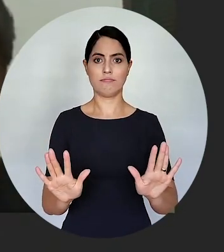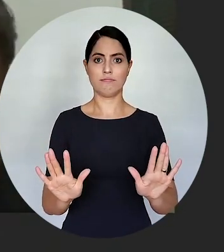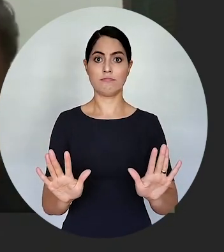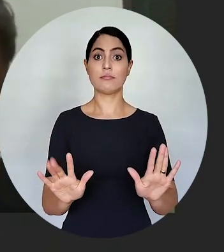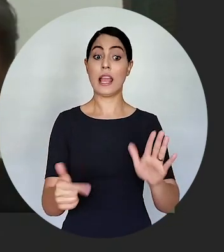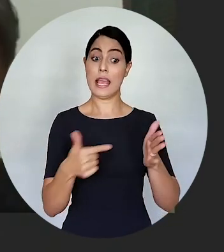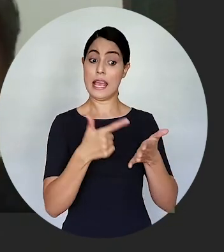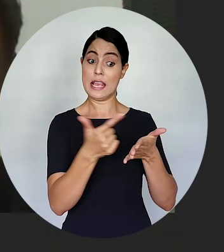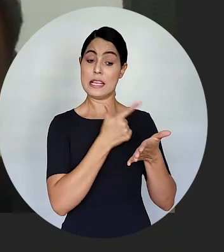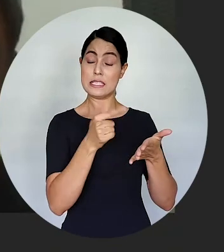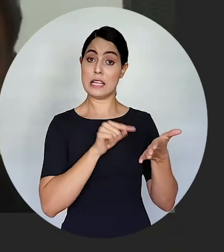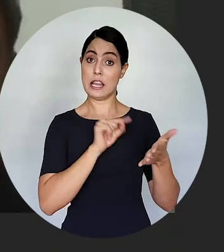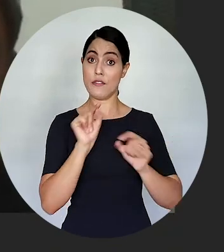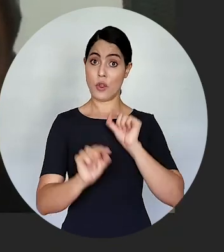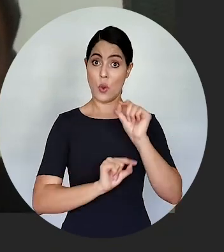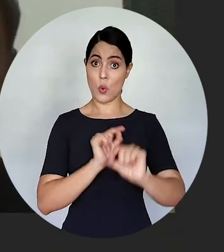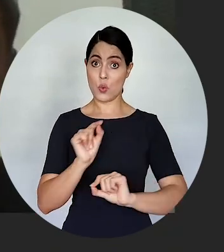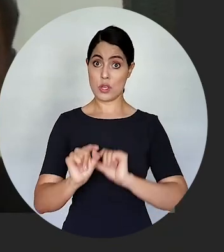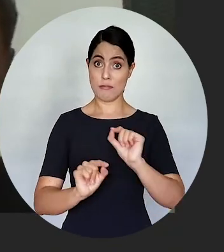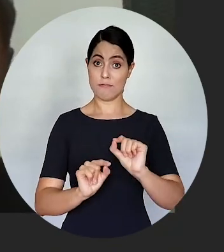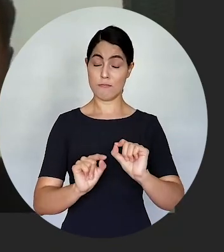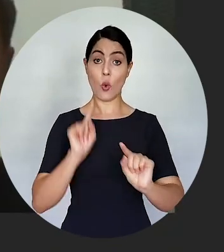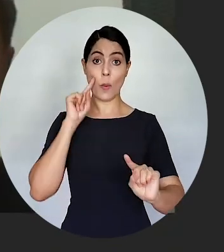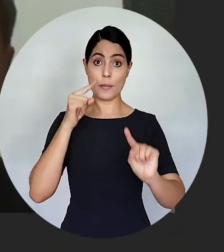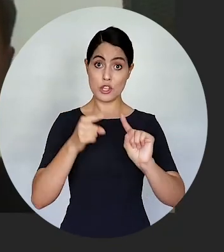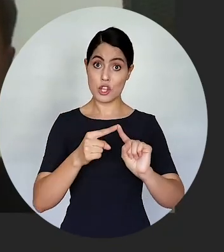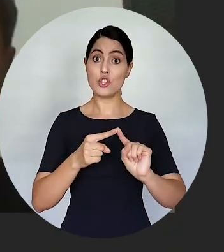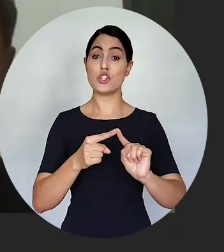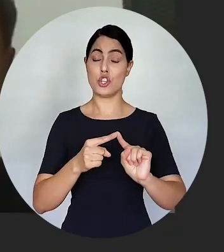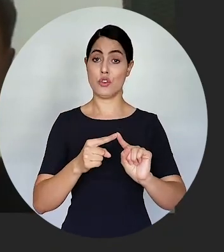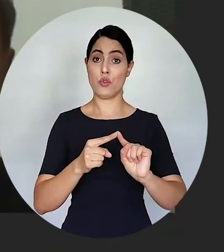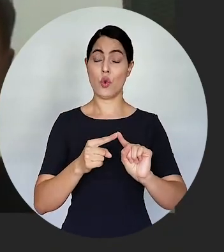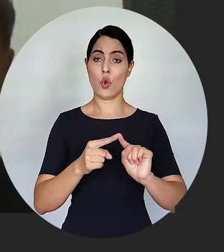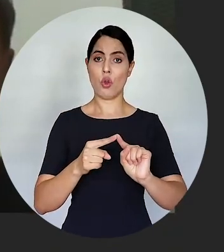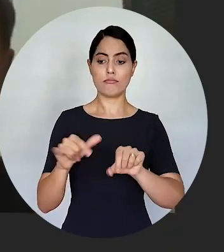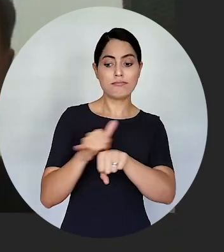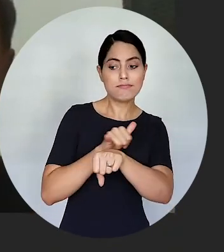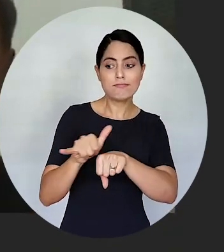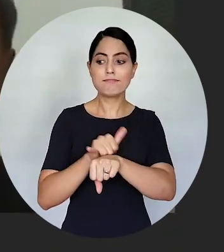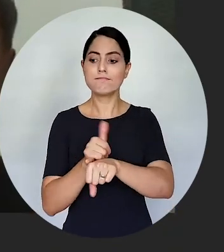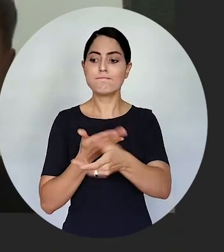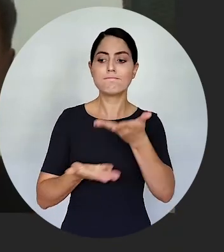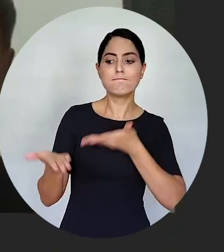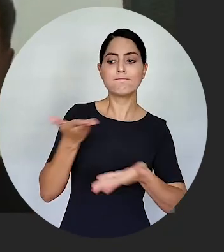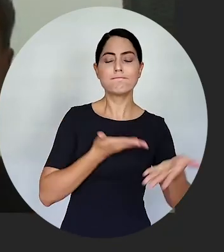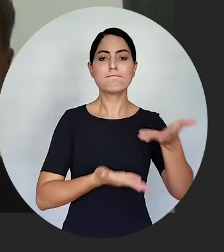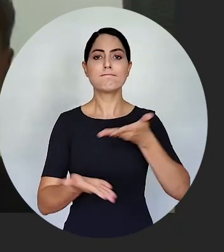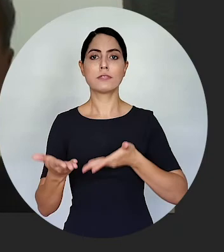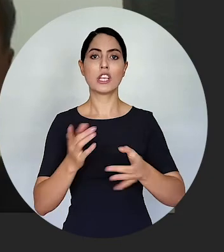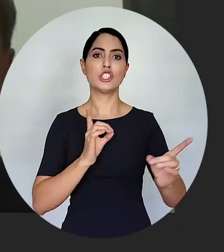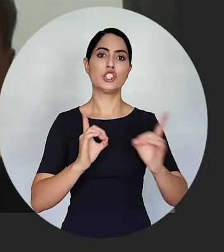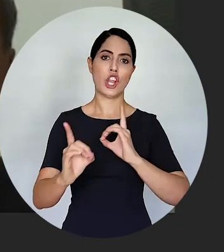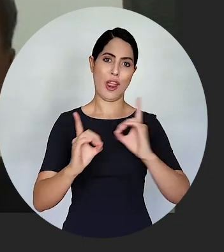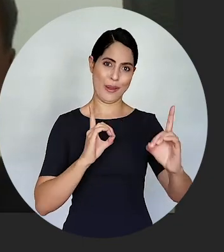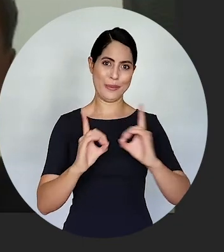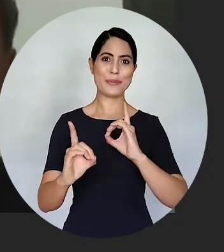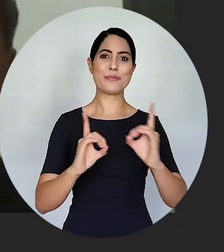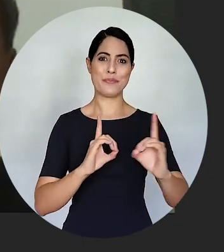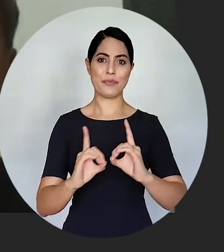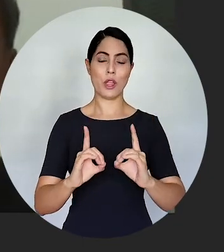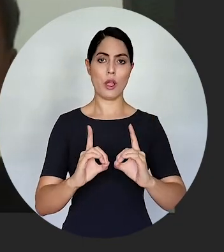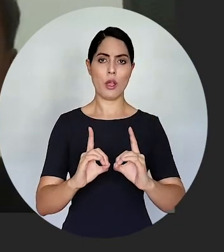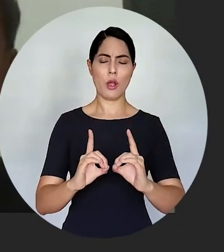controle. Absolutamente. A obra não se propõe a ser isso. Muito pelo contrário. A obra quer dialogar com o controle. A obra